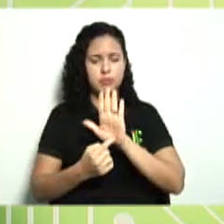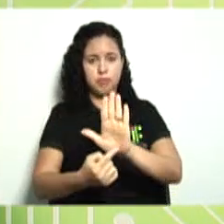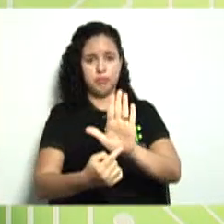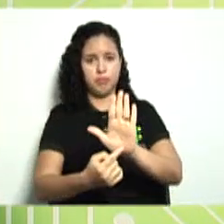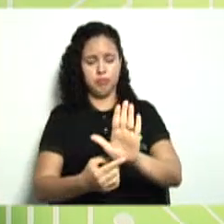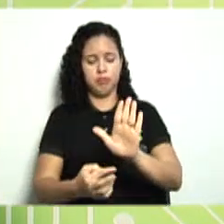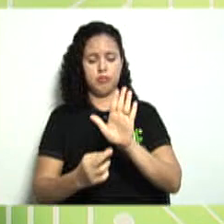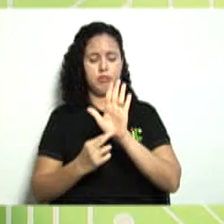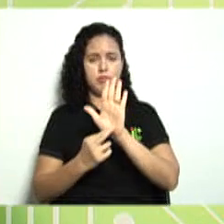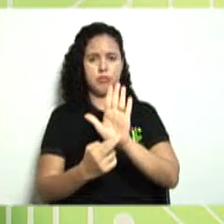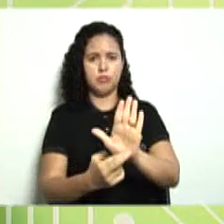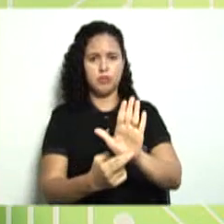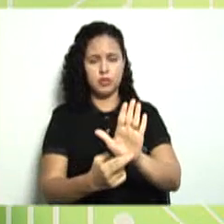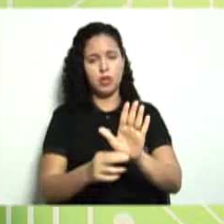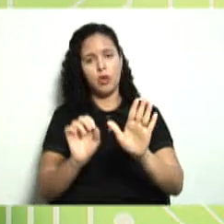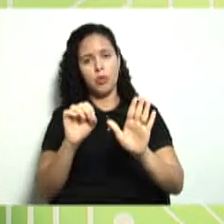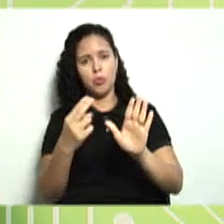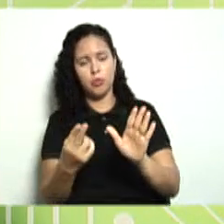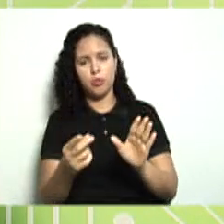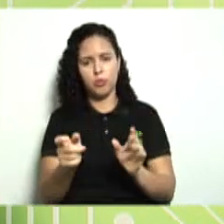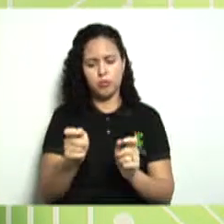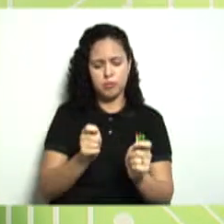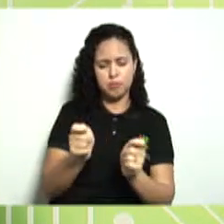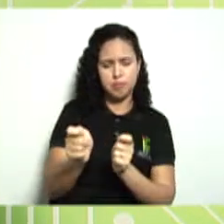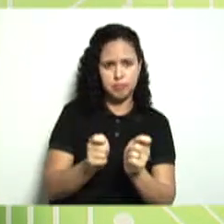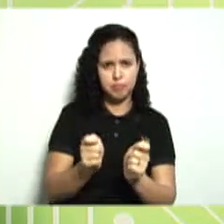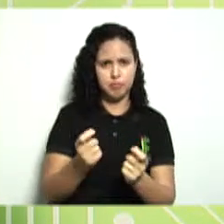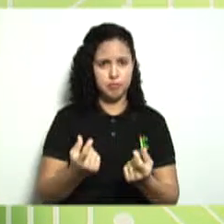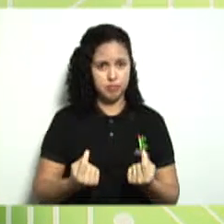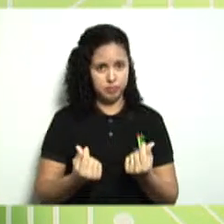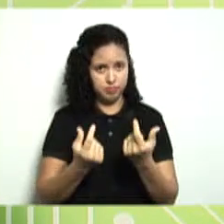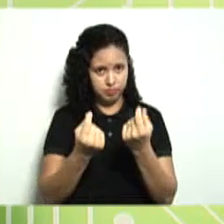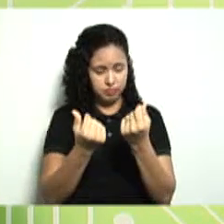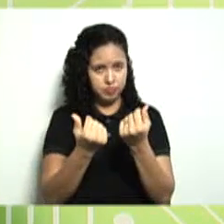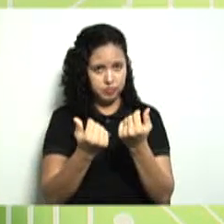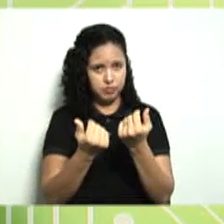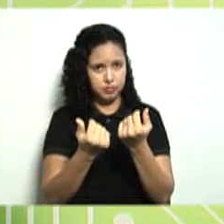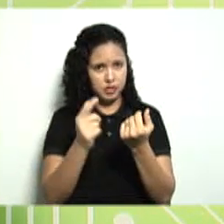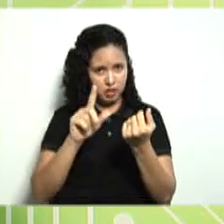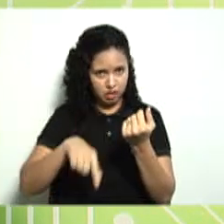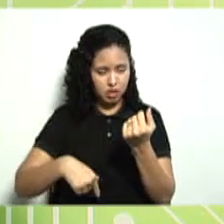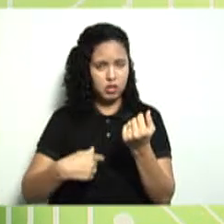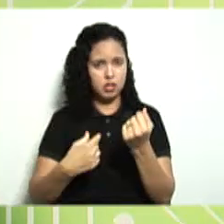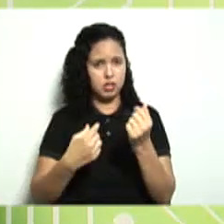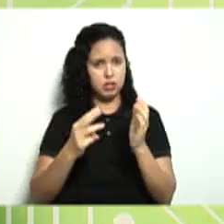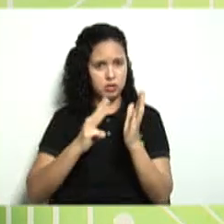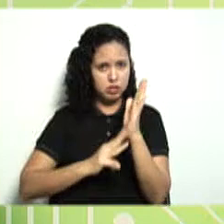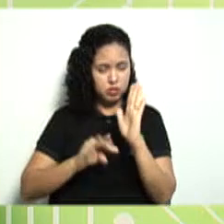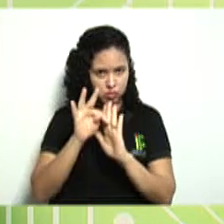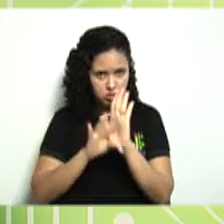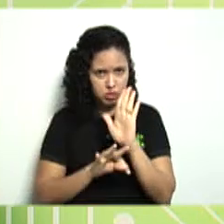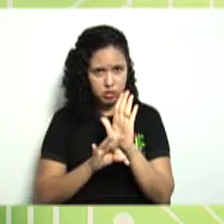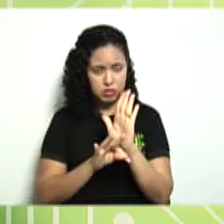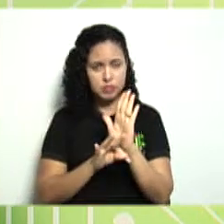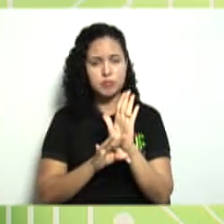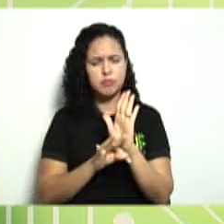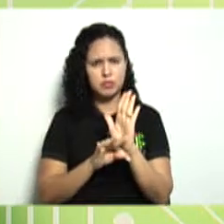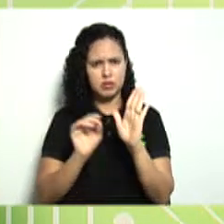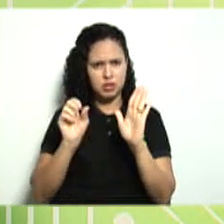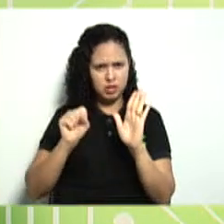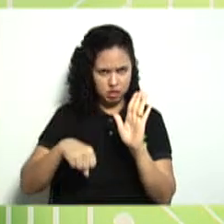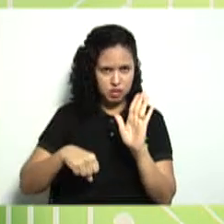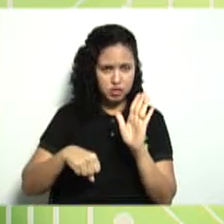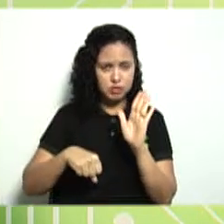fazer um controle financeiro, é nesse programa que eu vou ter que fazer? Vocês lembram? Quais são os programas que